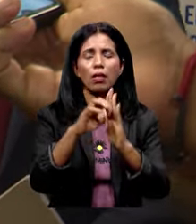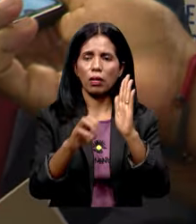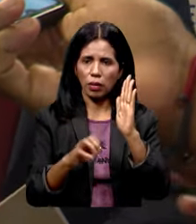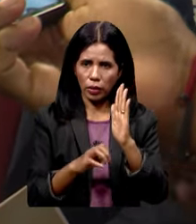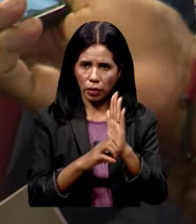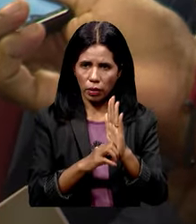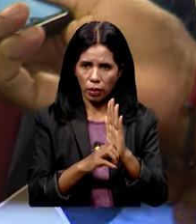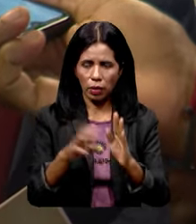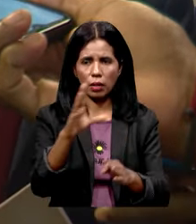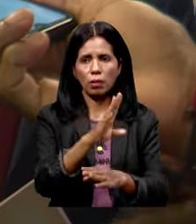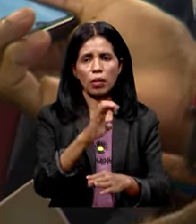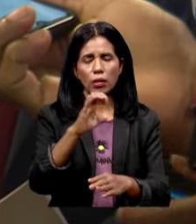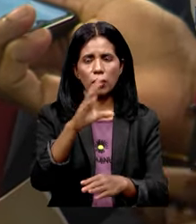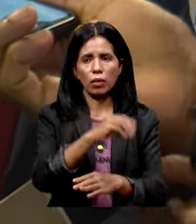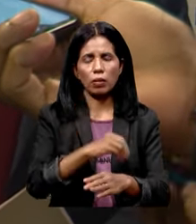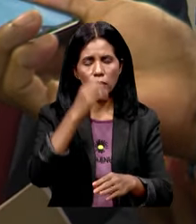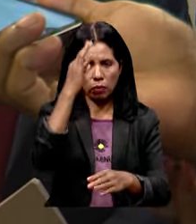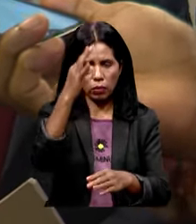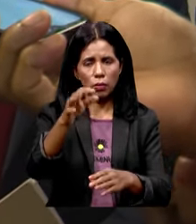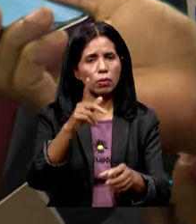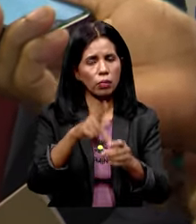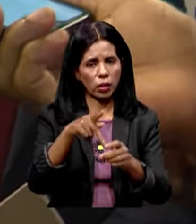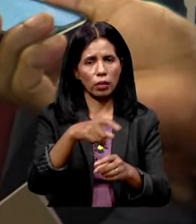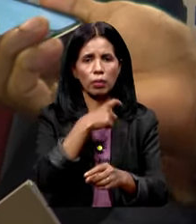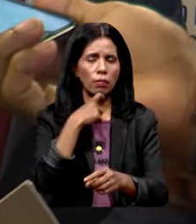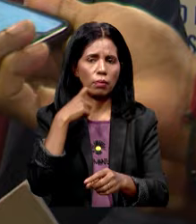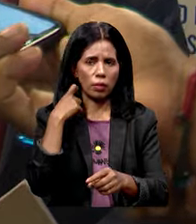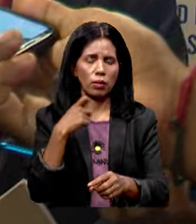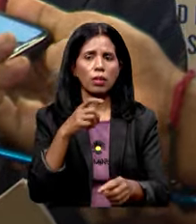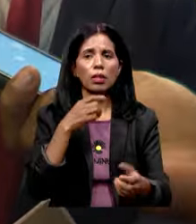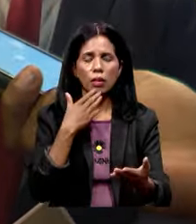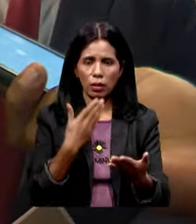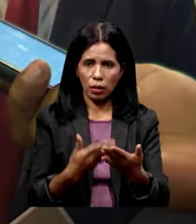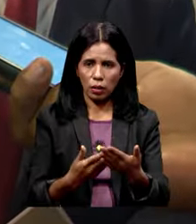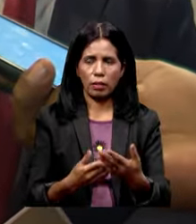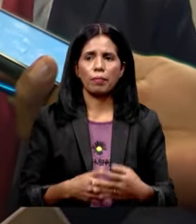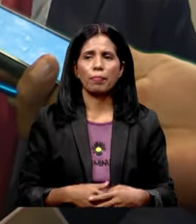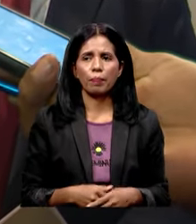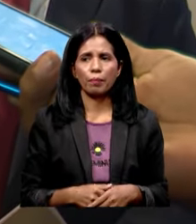de Baiundan ou Avambaro Grito Saras. Né ponto com dia aqui da Ocinho Bar.